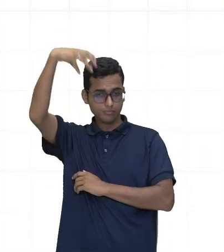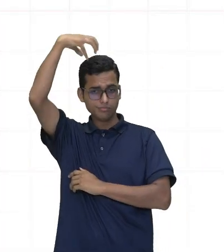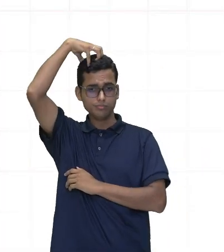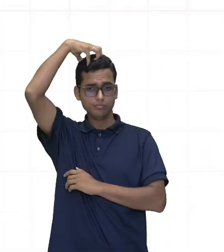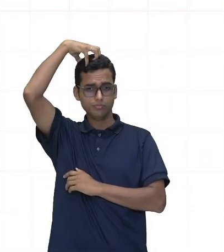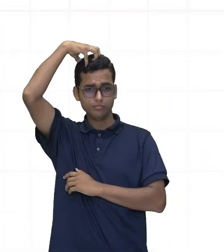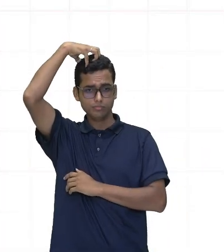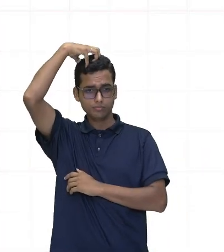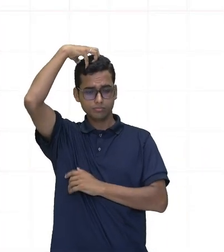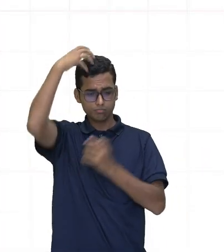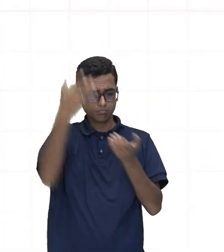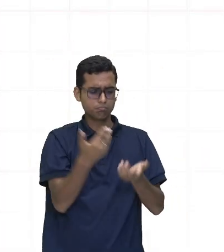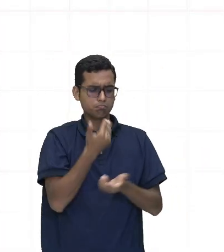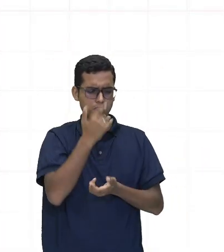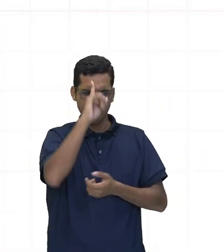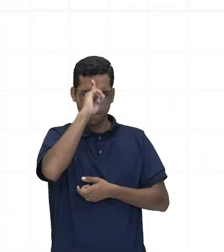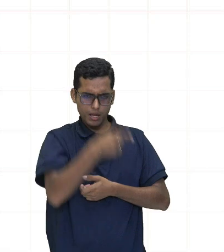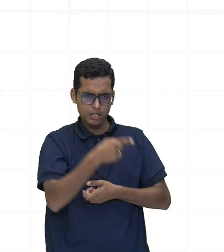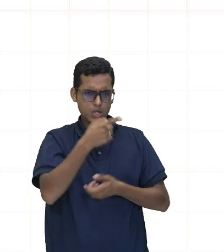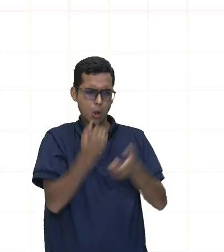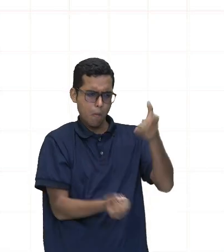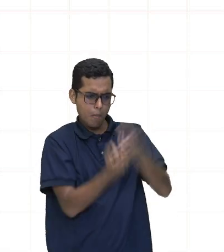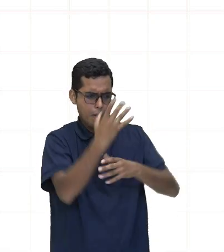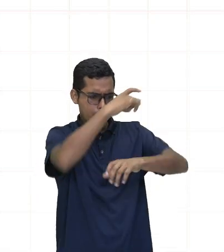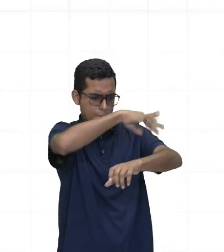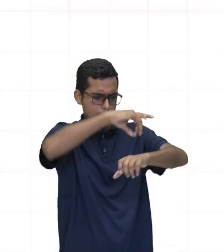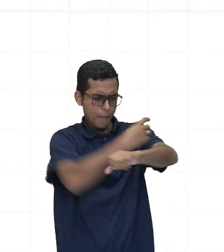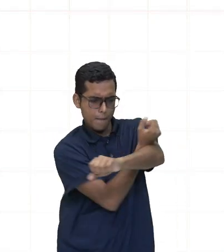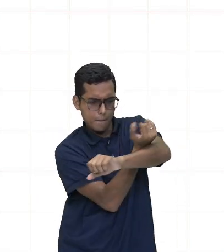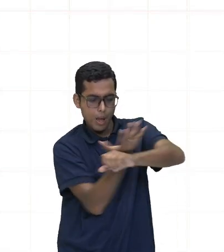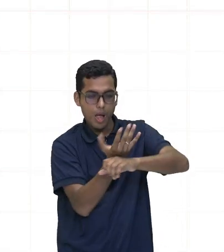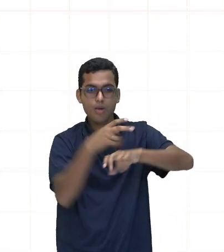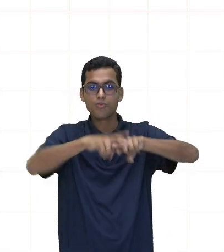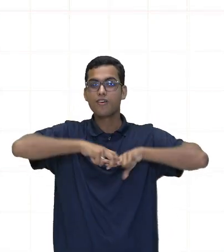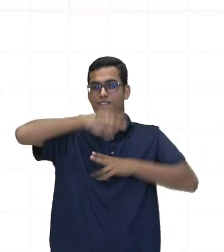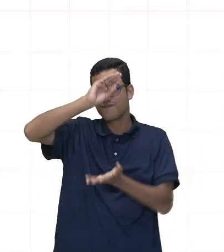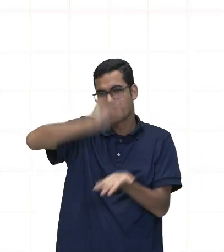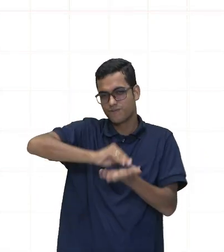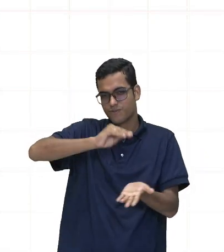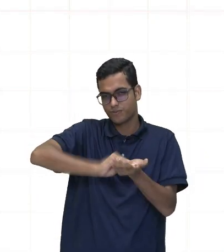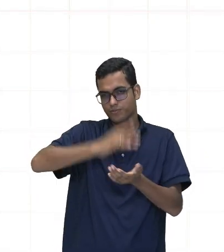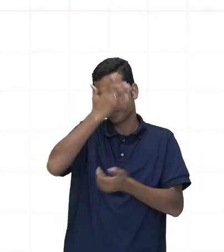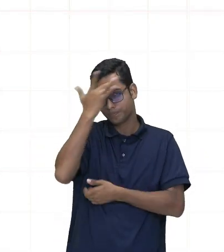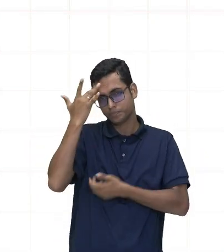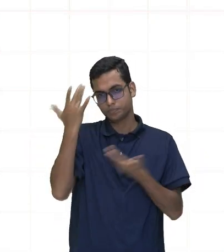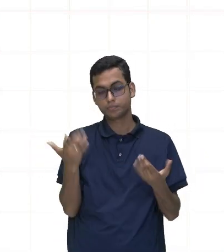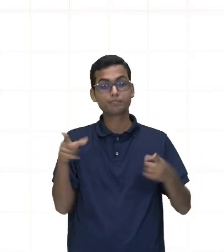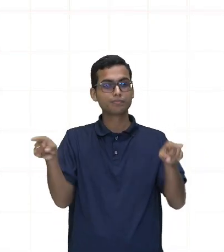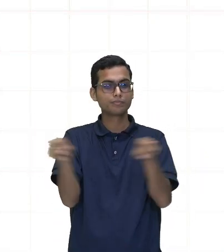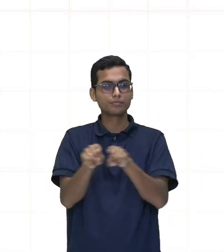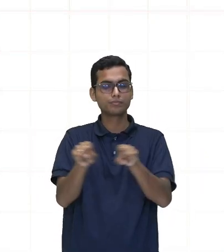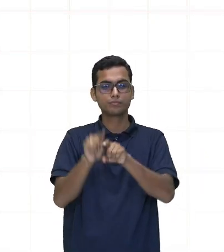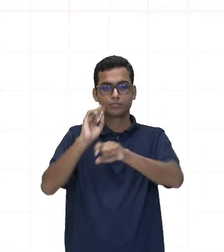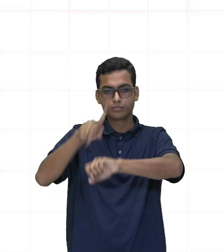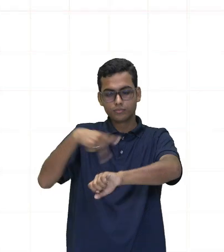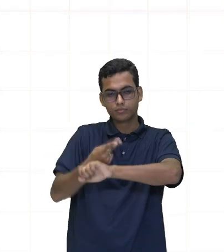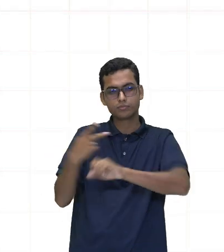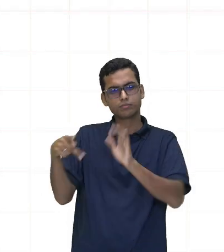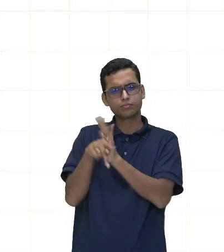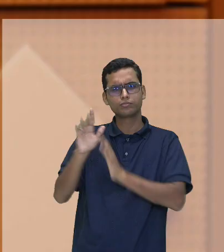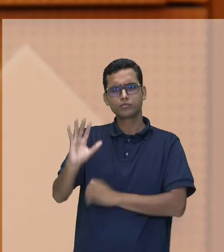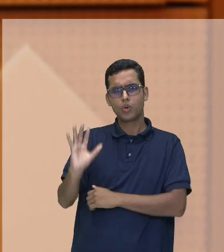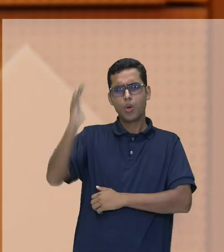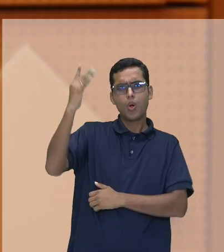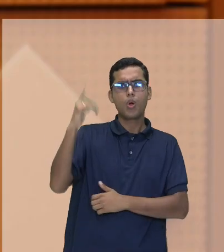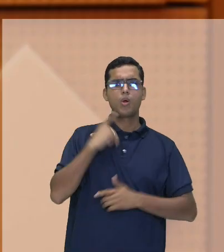vão fazer com que esse século seja conhecido como um século problemático, um século de crise. Então, nós vamos